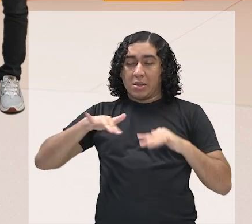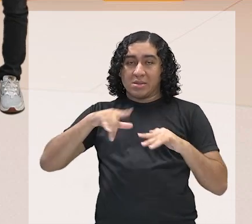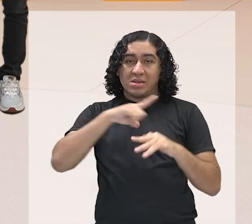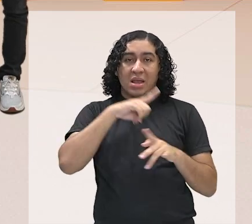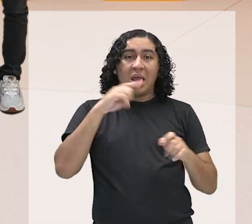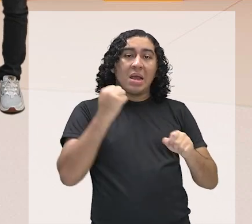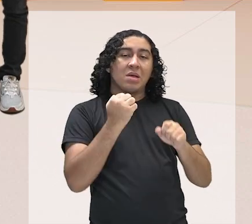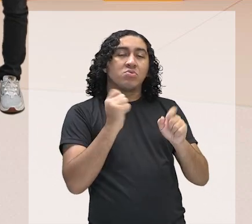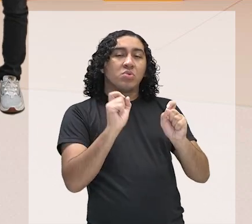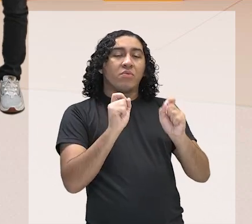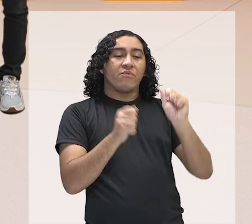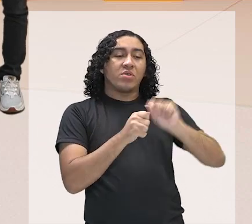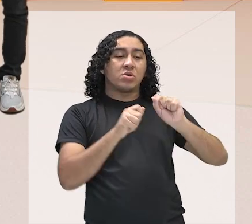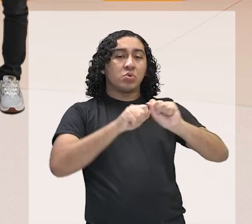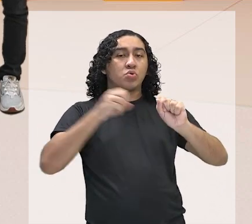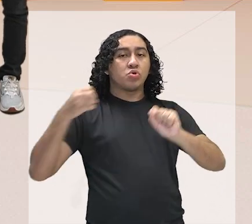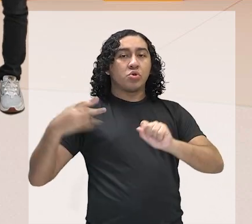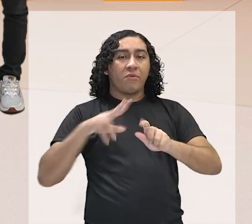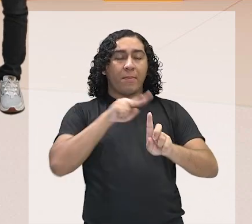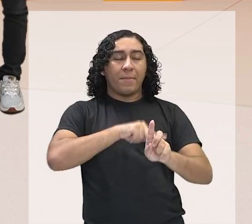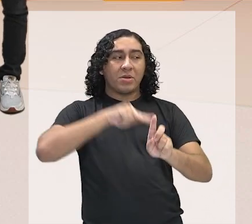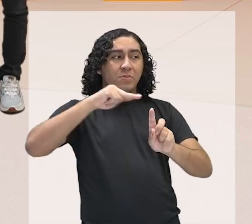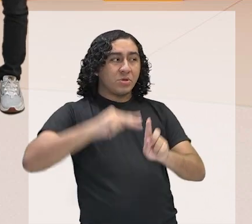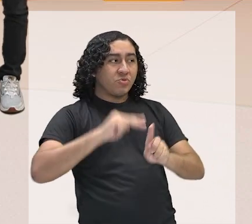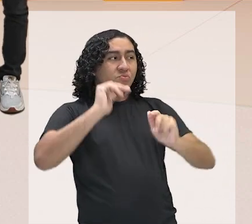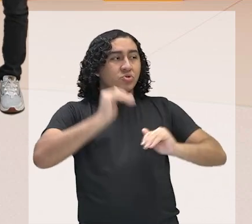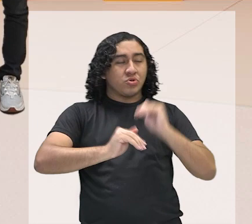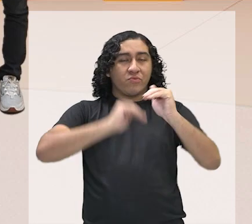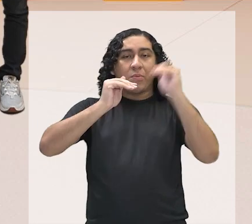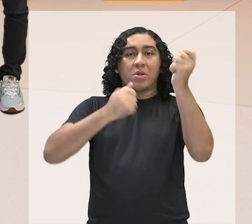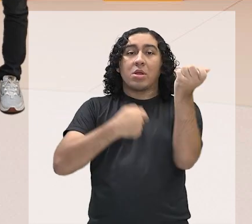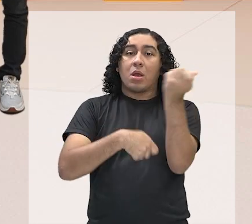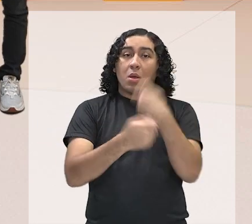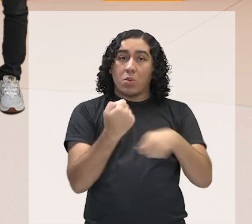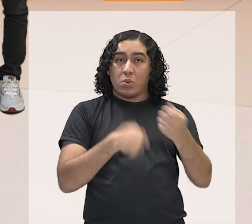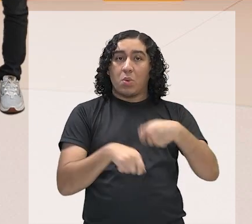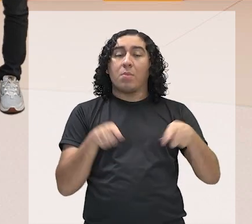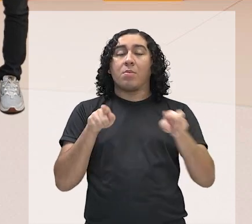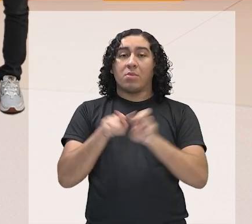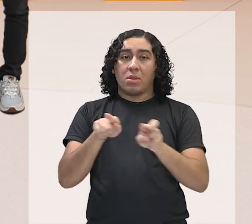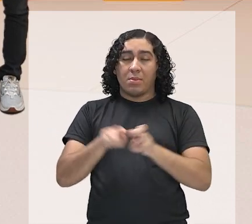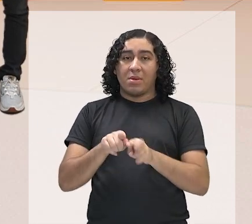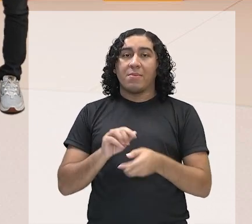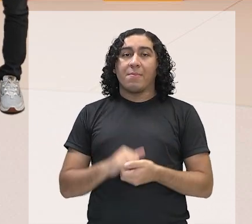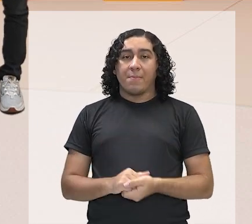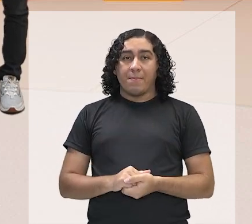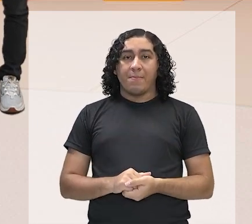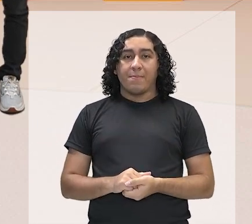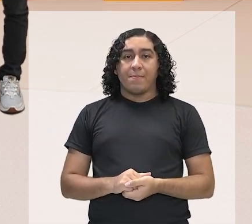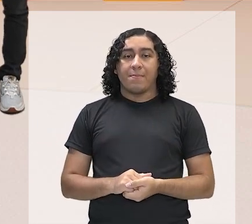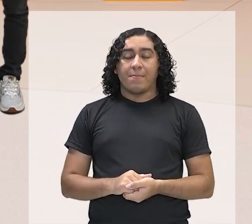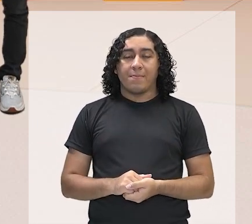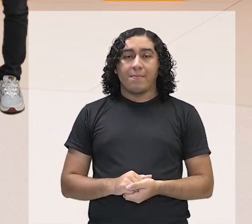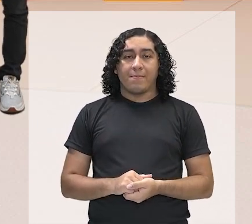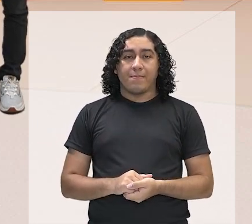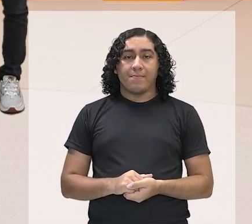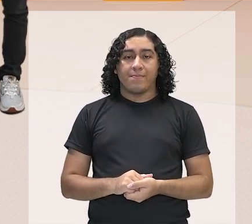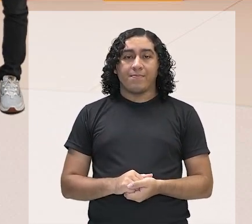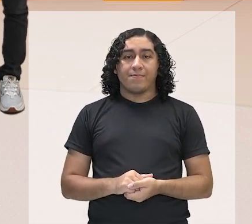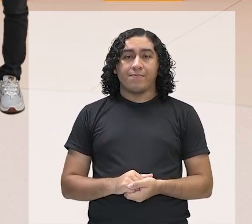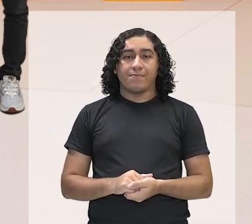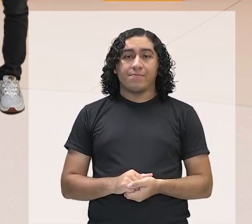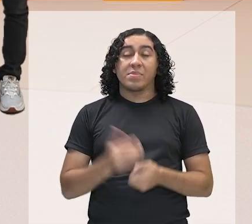de um novo paradigma de desenvolvimento econômico, de crescimento econômico também, tá?